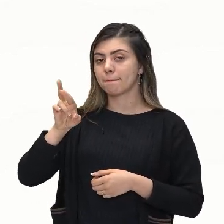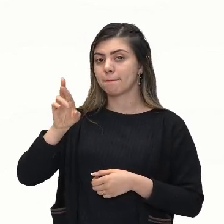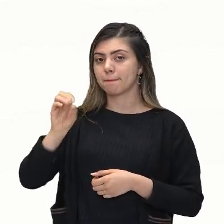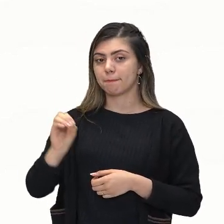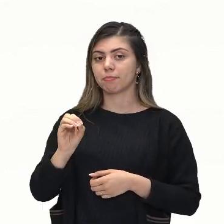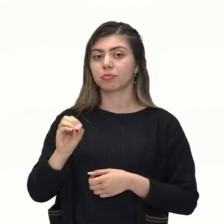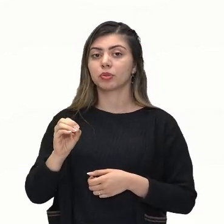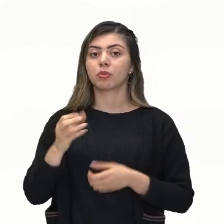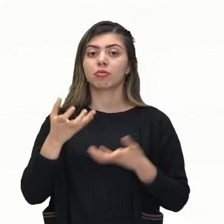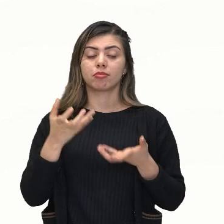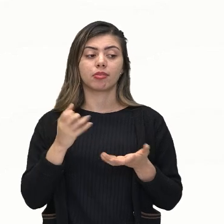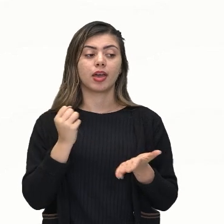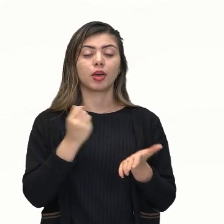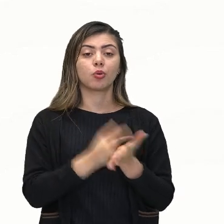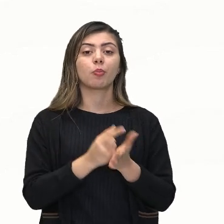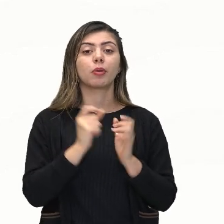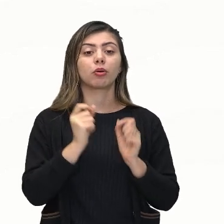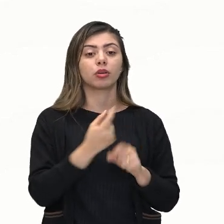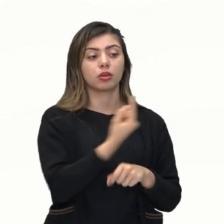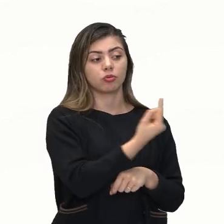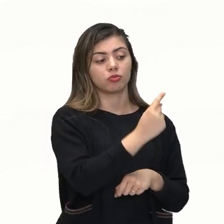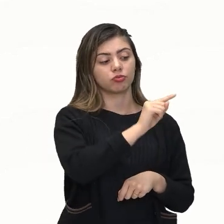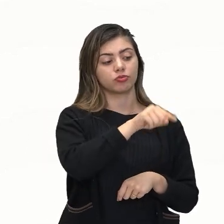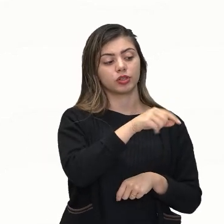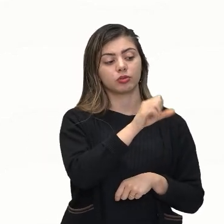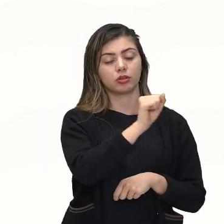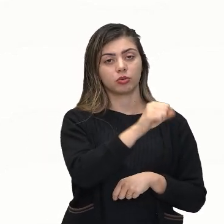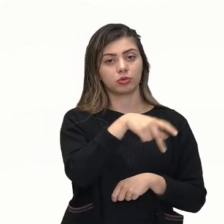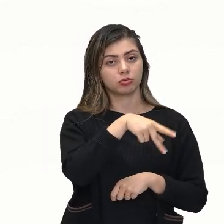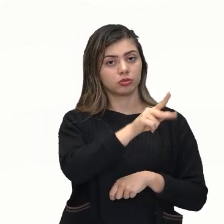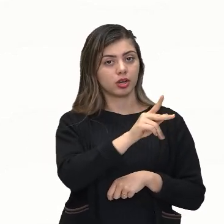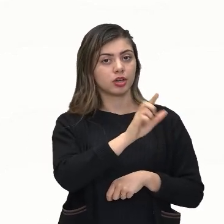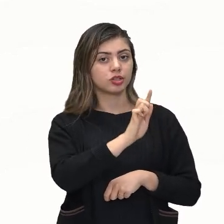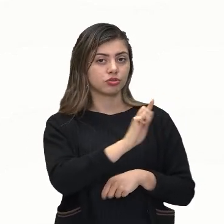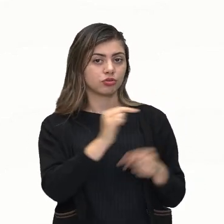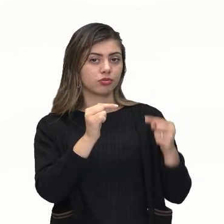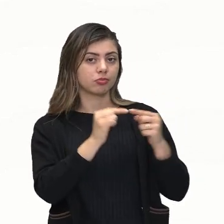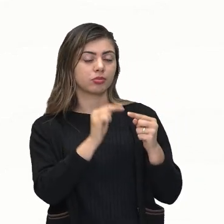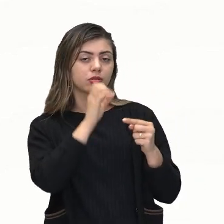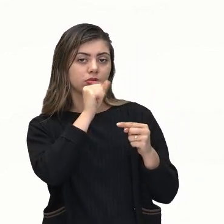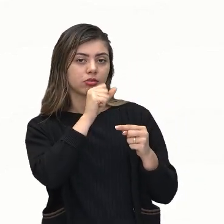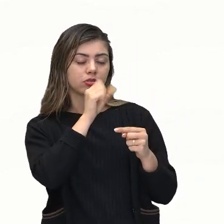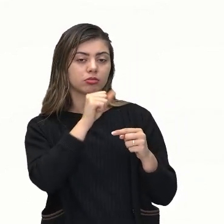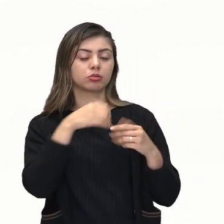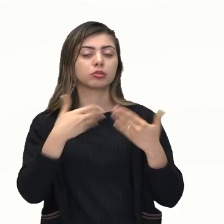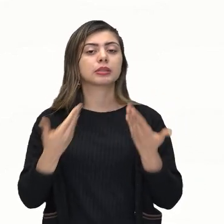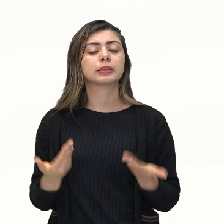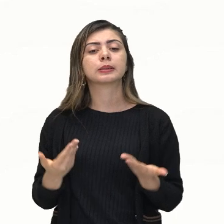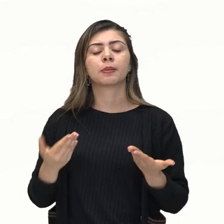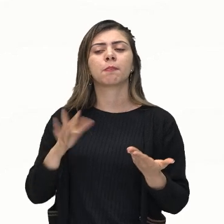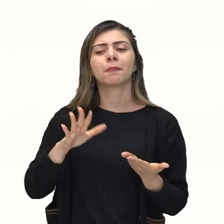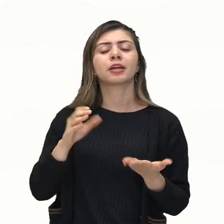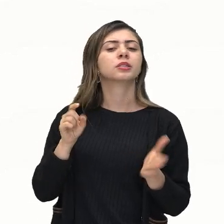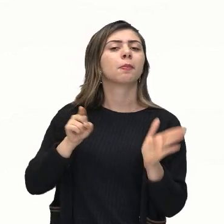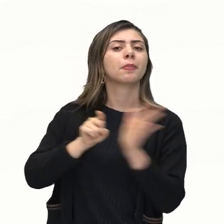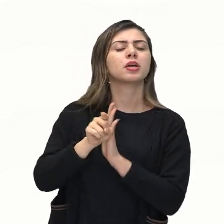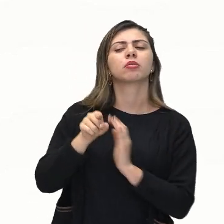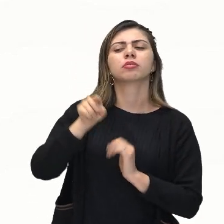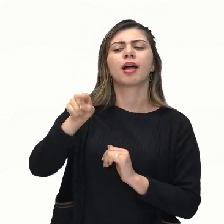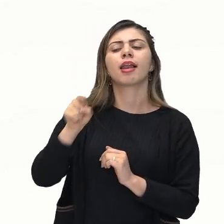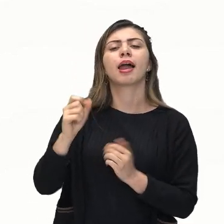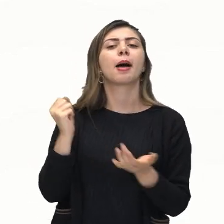vai comprar 1,8, tá, quilos de laranja. E eu quero saber quanto é que Pedro